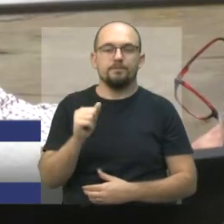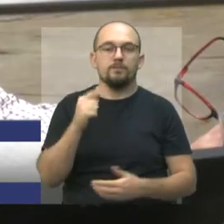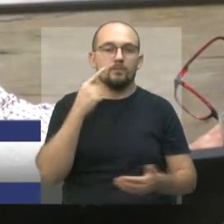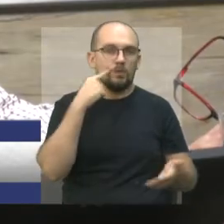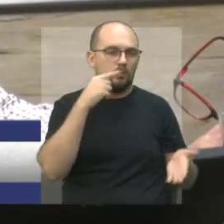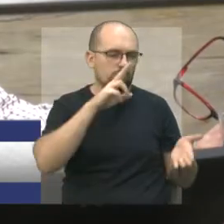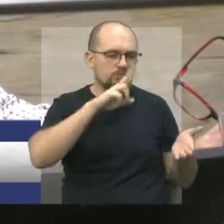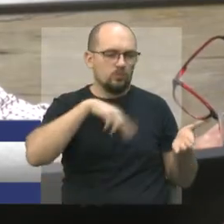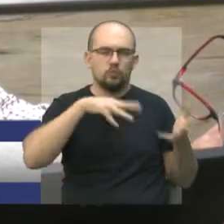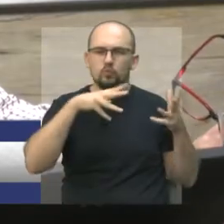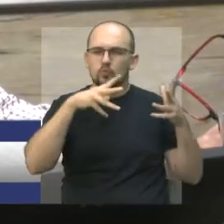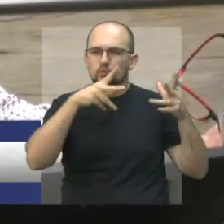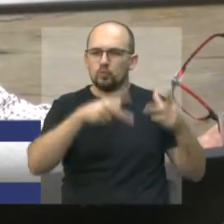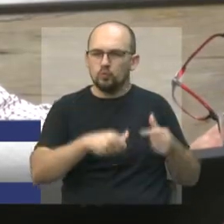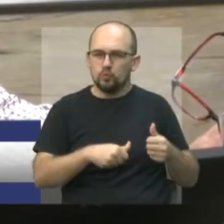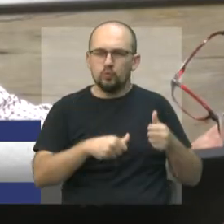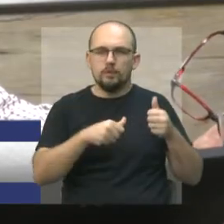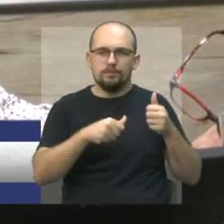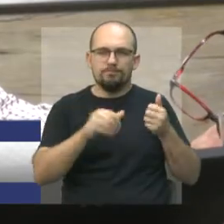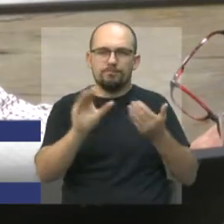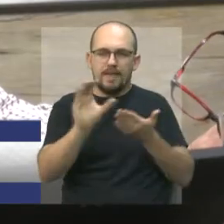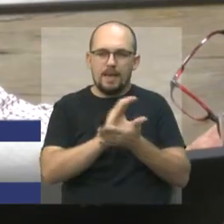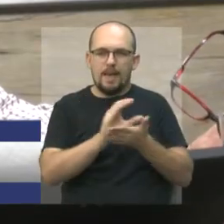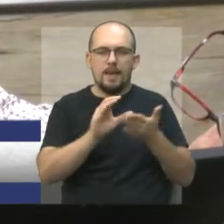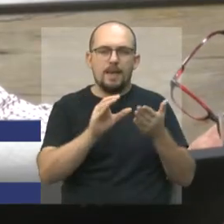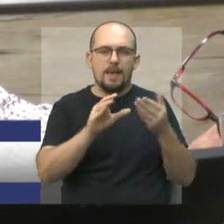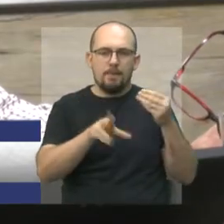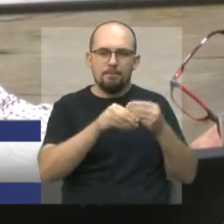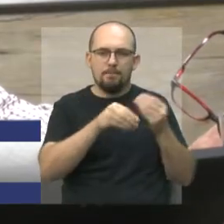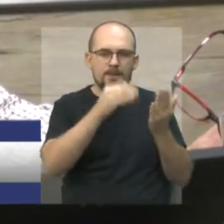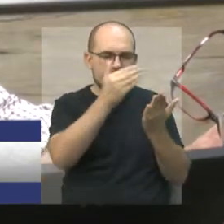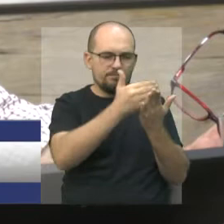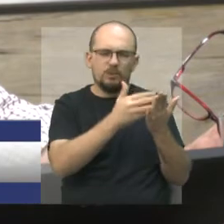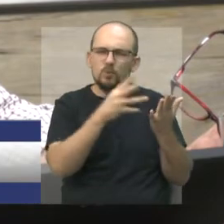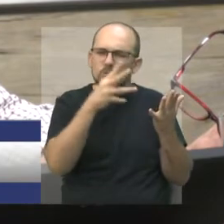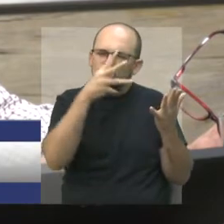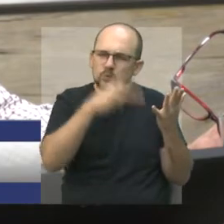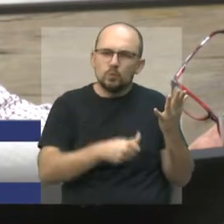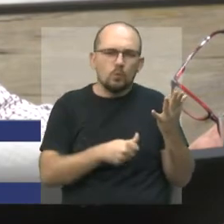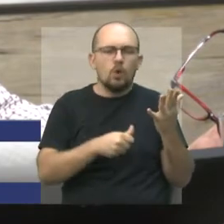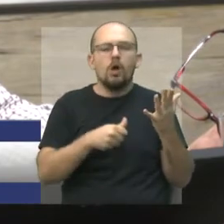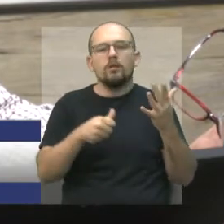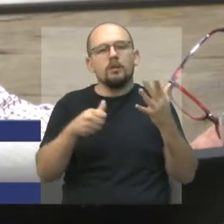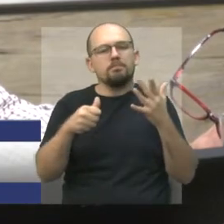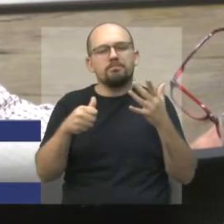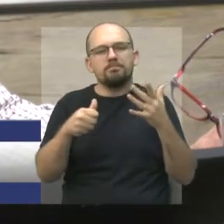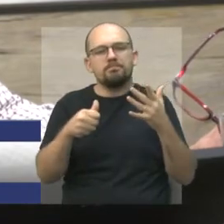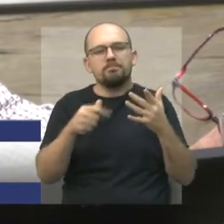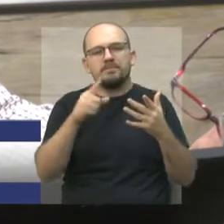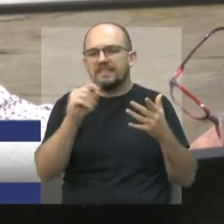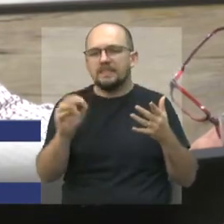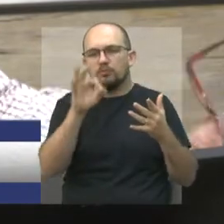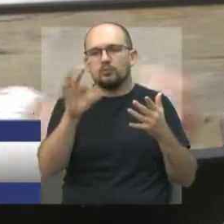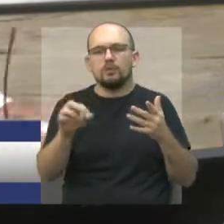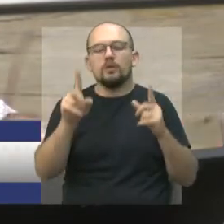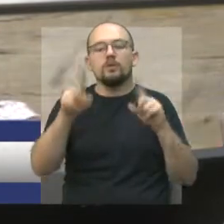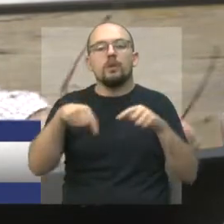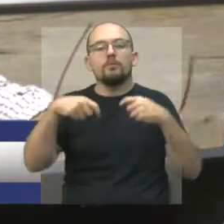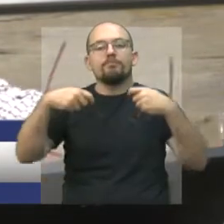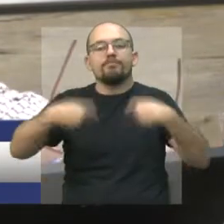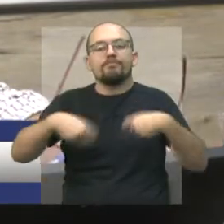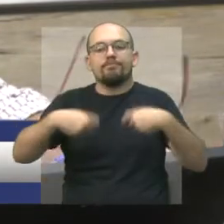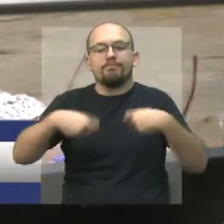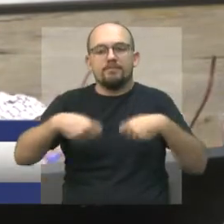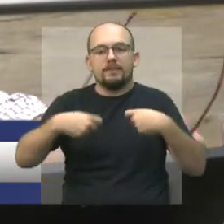emendas, eu acredito que todas elas, sem exceção, são necessidades que o nosso